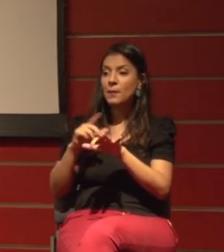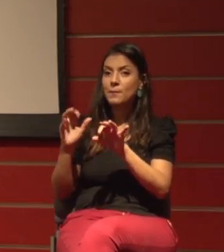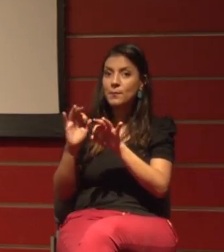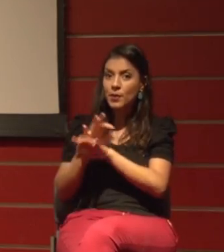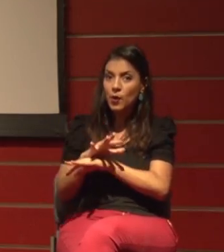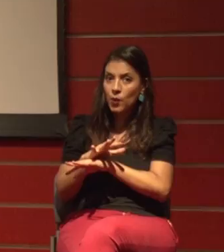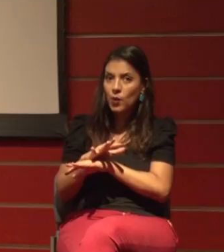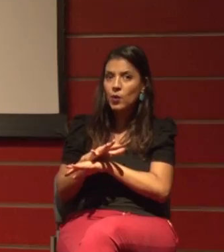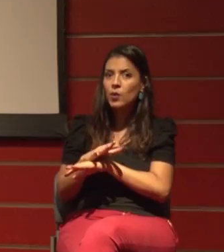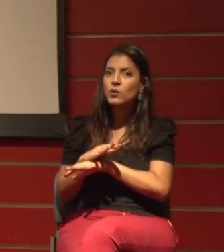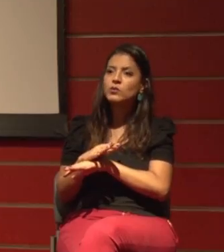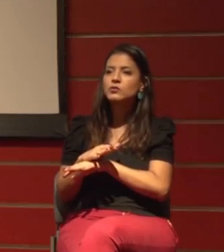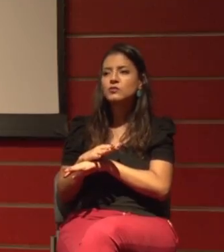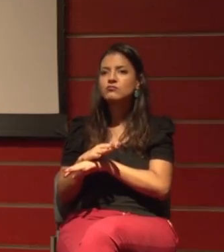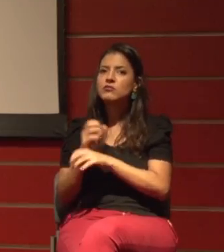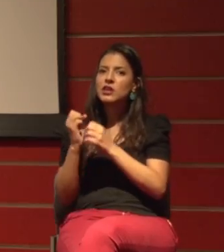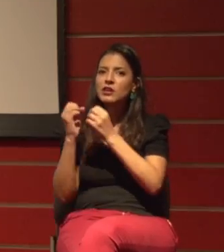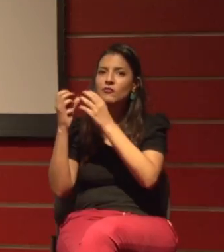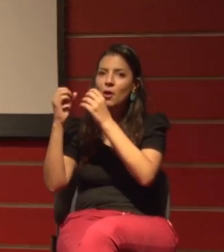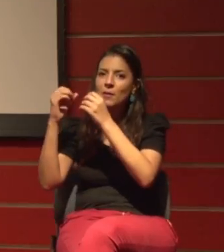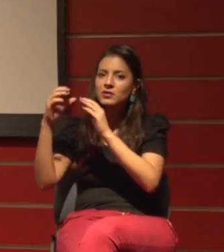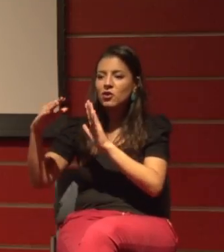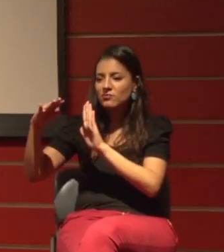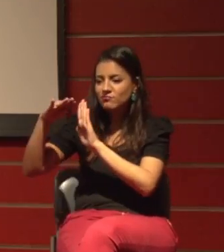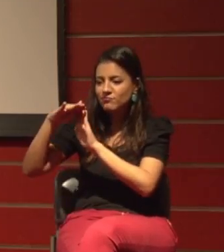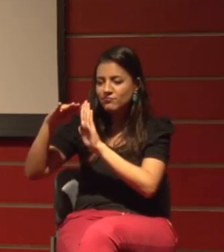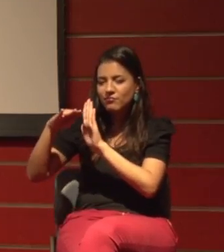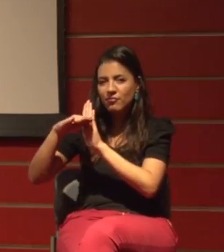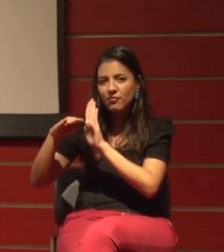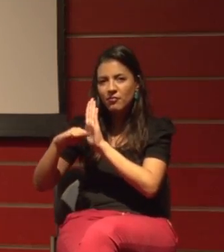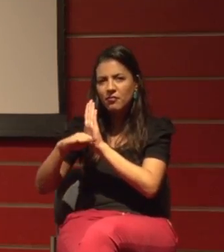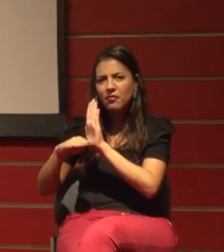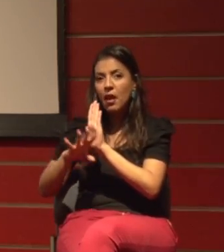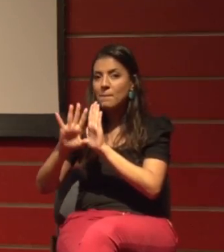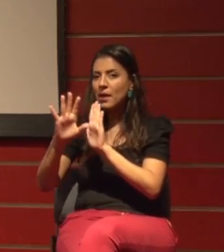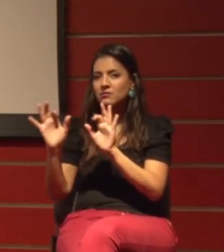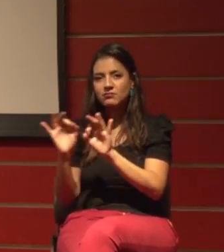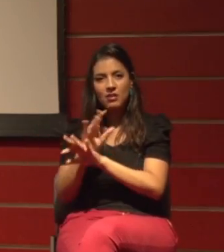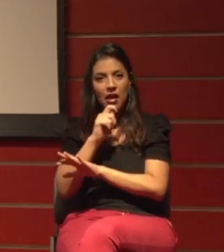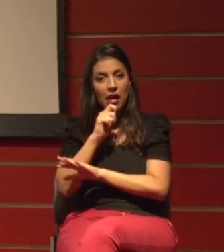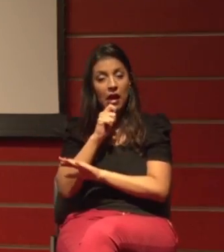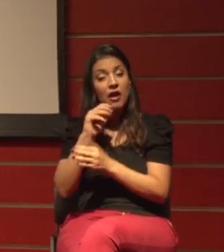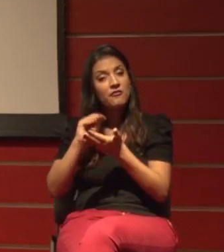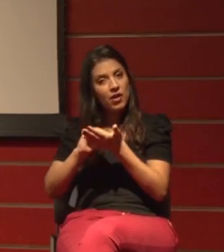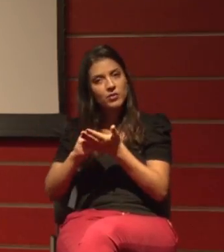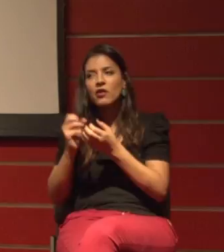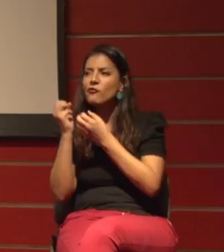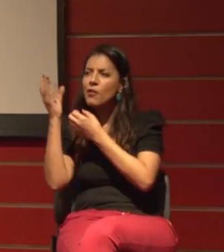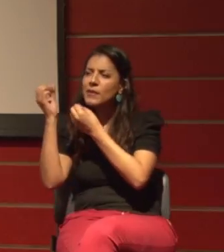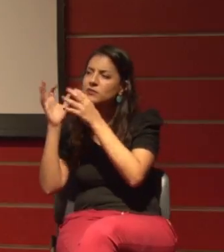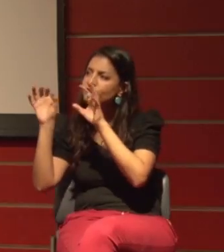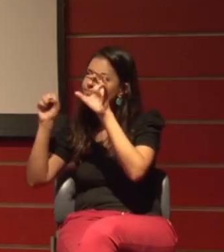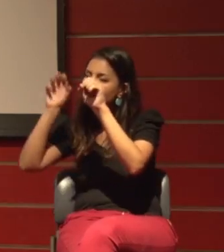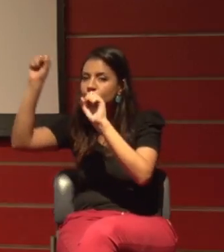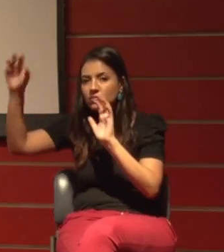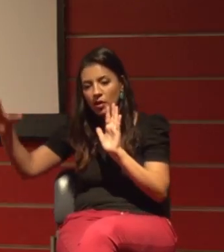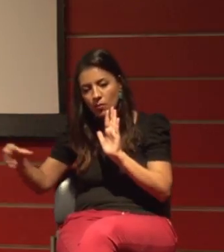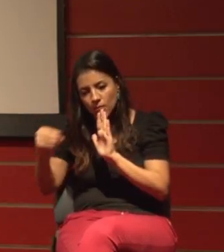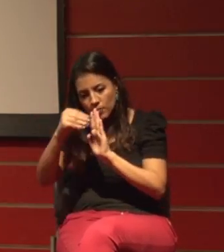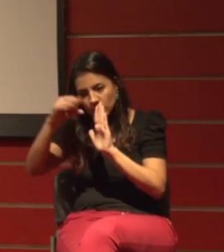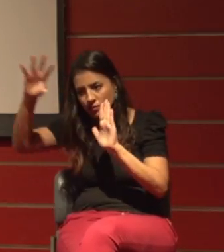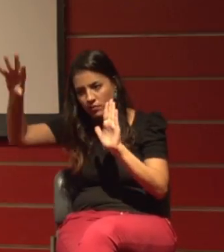fui acrescentando eh o estofando ali aquela aquela história né